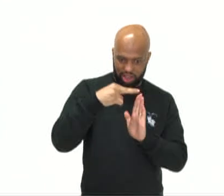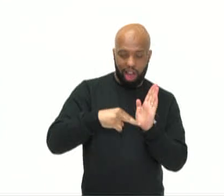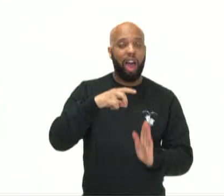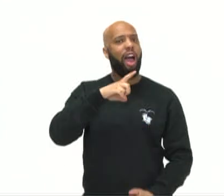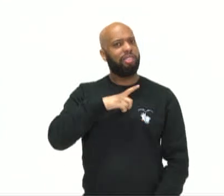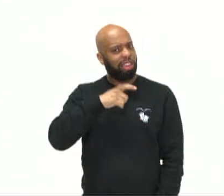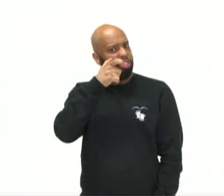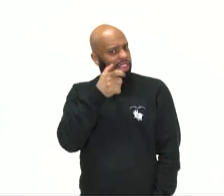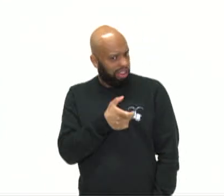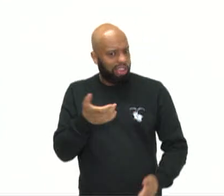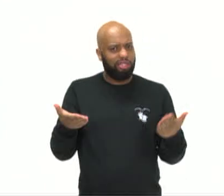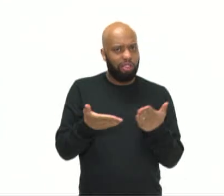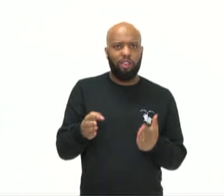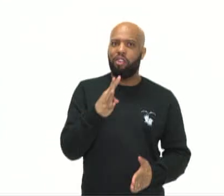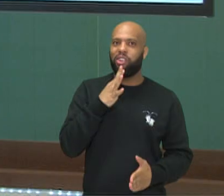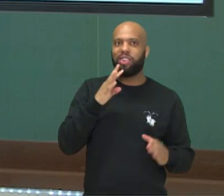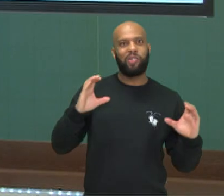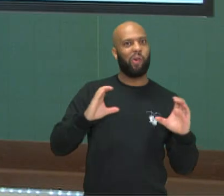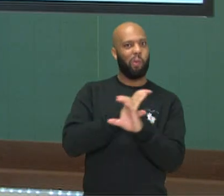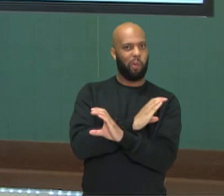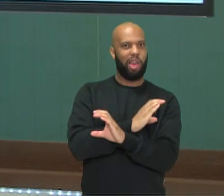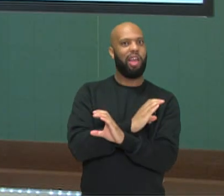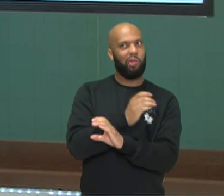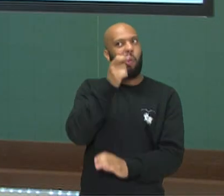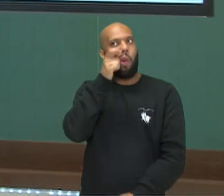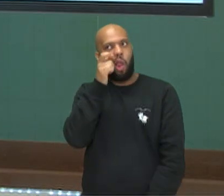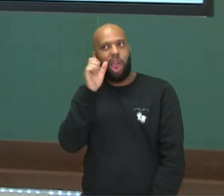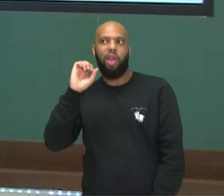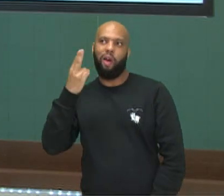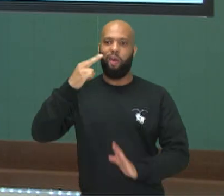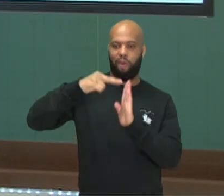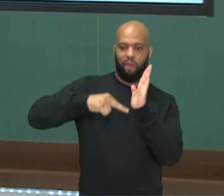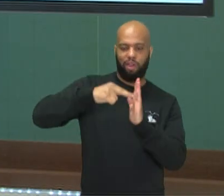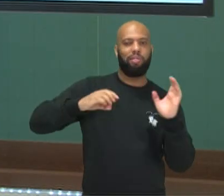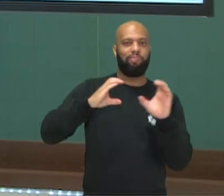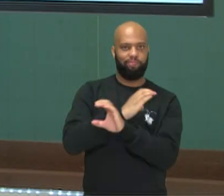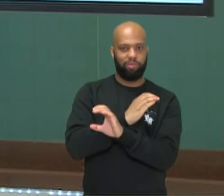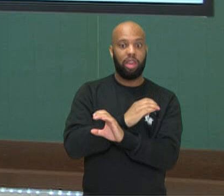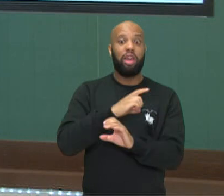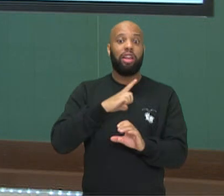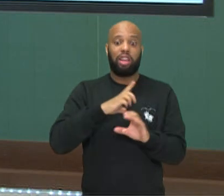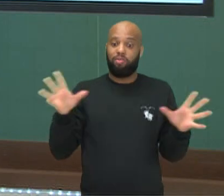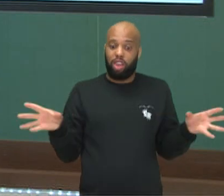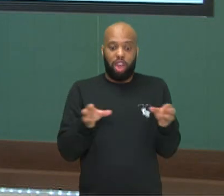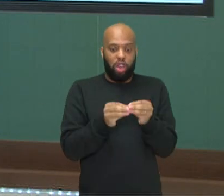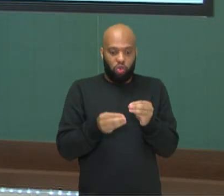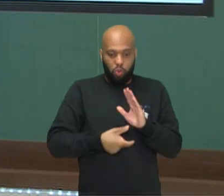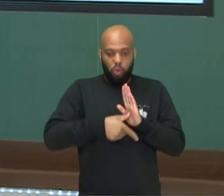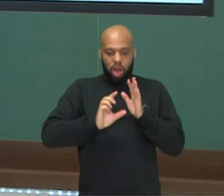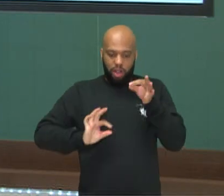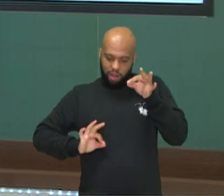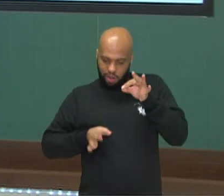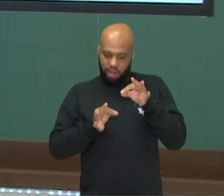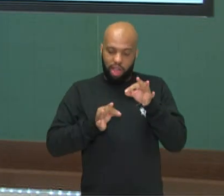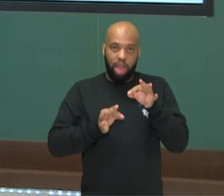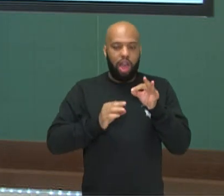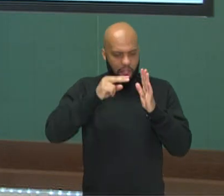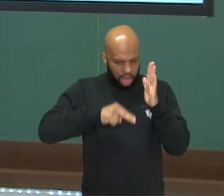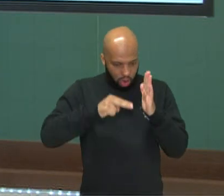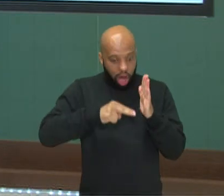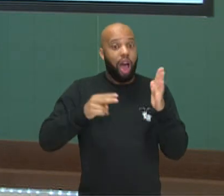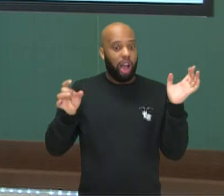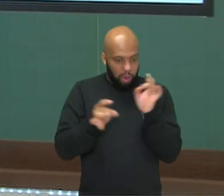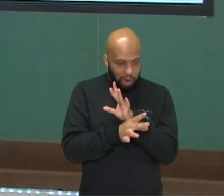conhecer a obra completa. Então, ele traz uma breve apresentação da obra para que o leitor seja interessado em assistir ao filme,